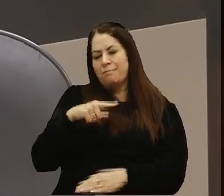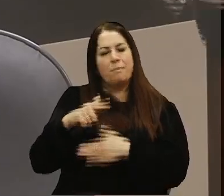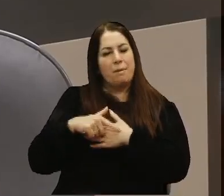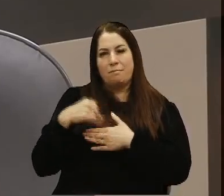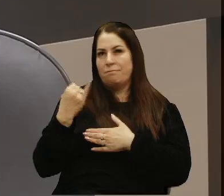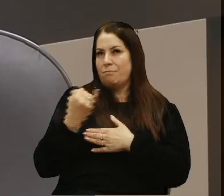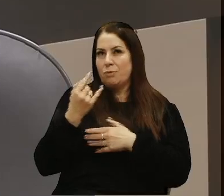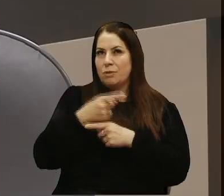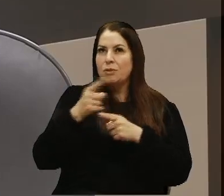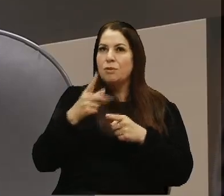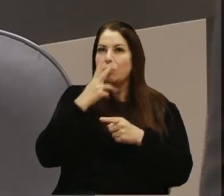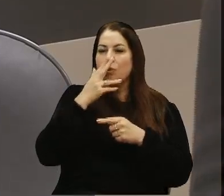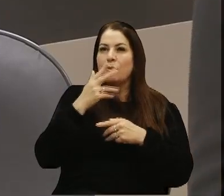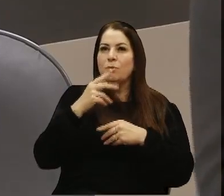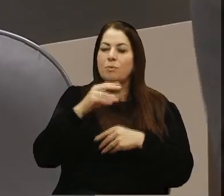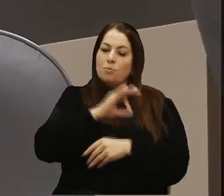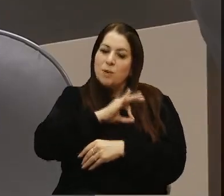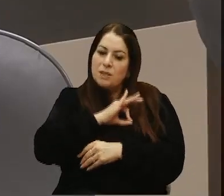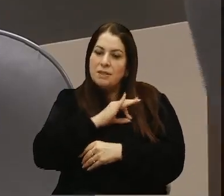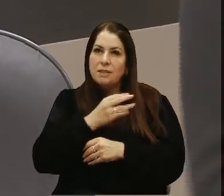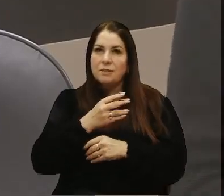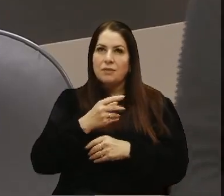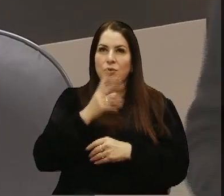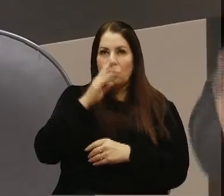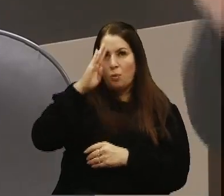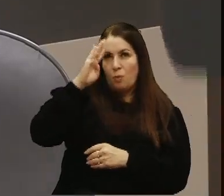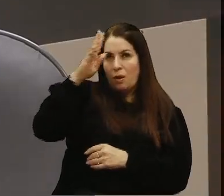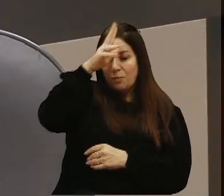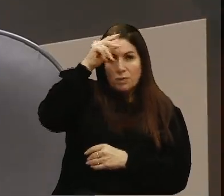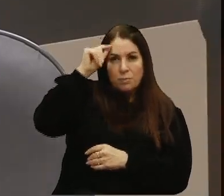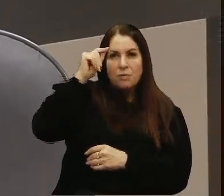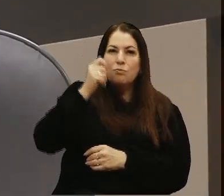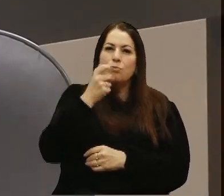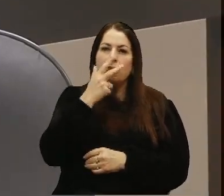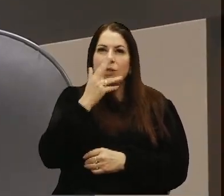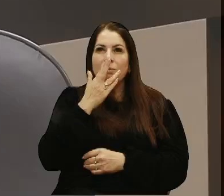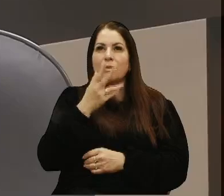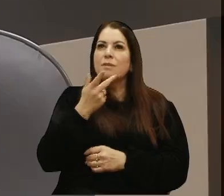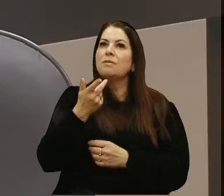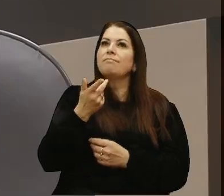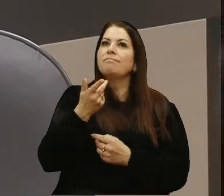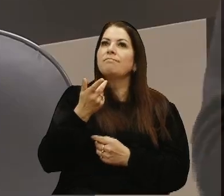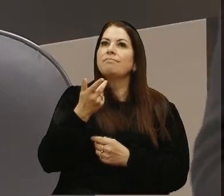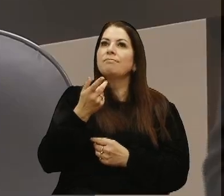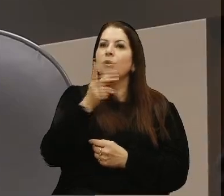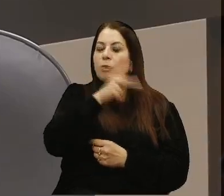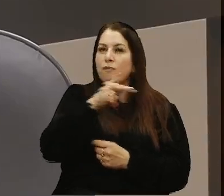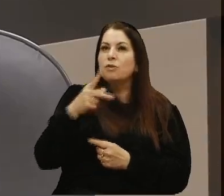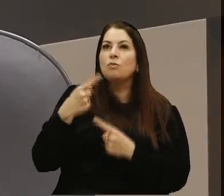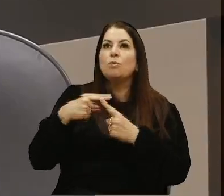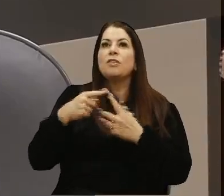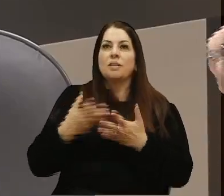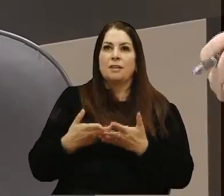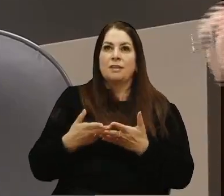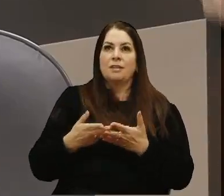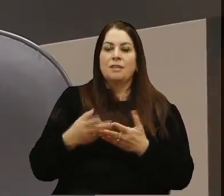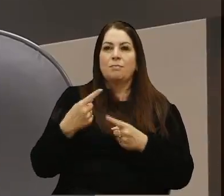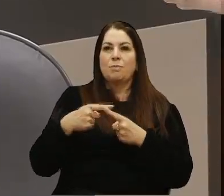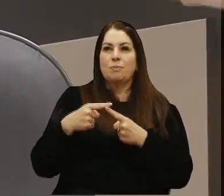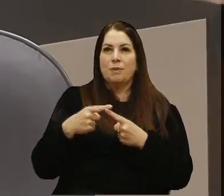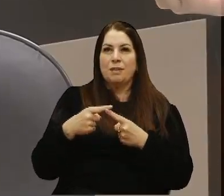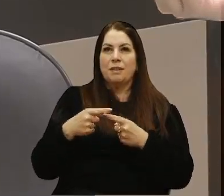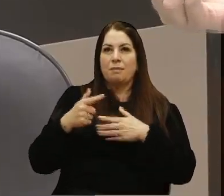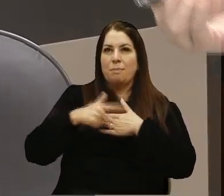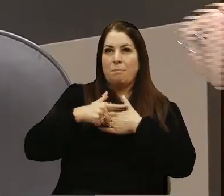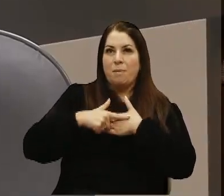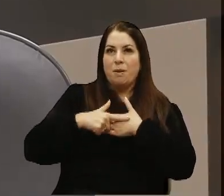papel parecido com o de um policial, parecido com o de um guarda municipal, parecido com o de um professor. Por quê? Por conta do